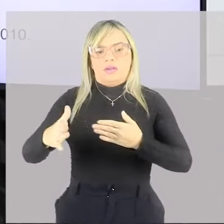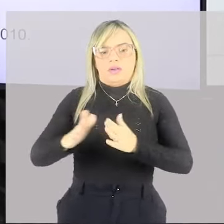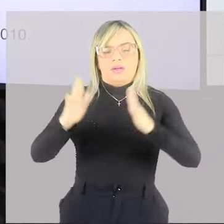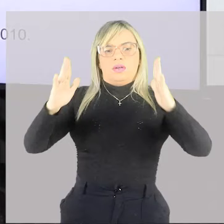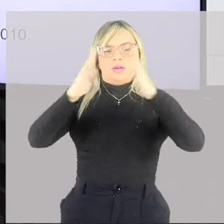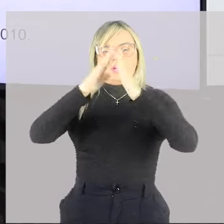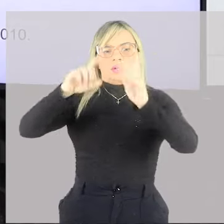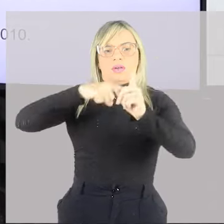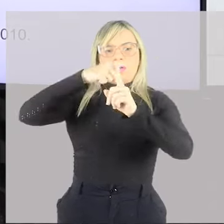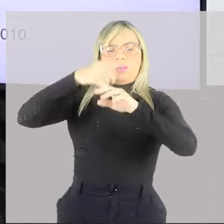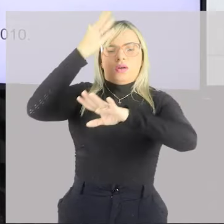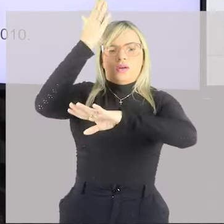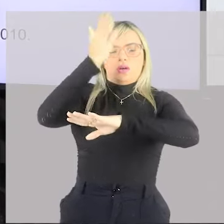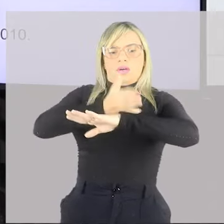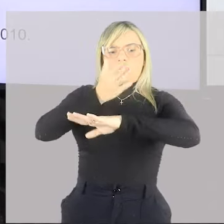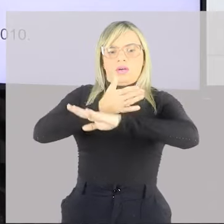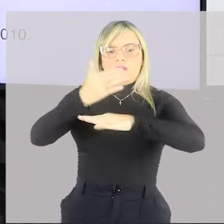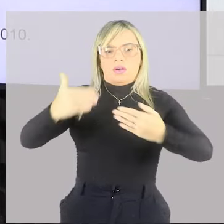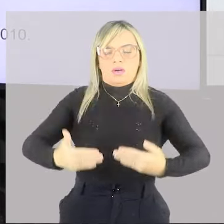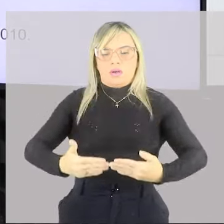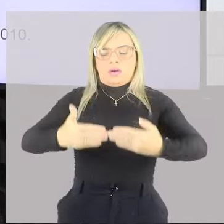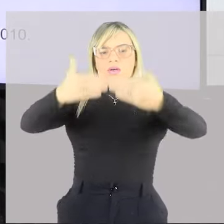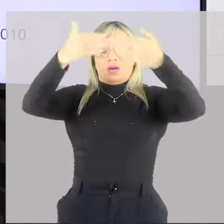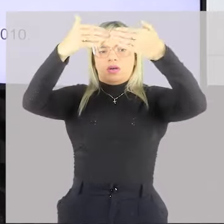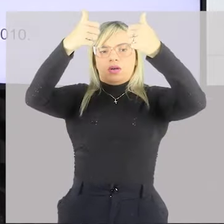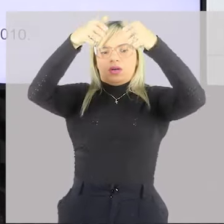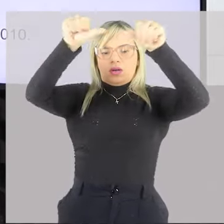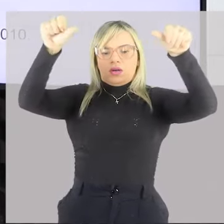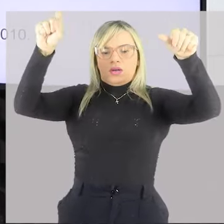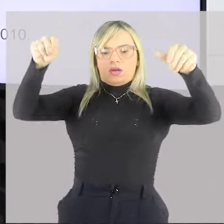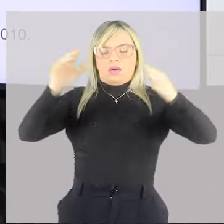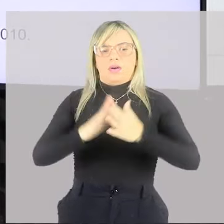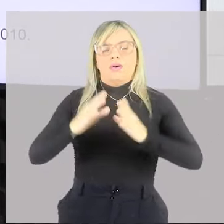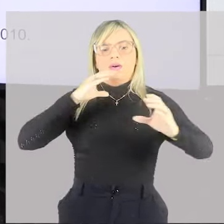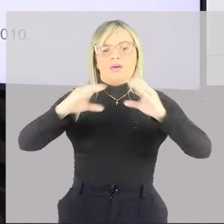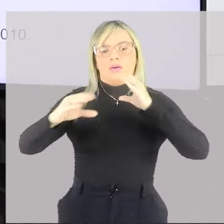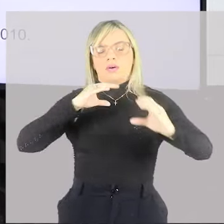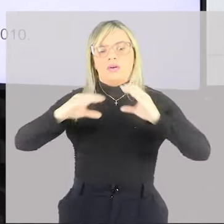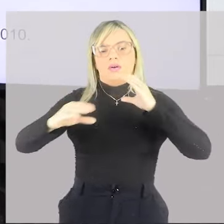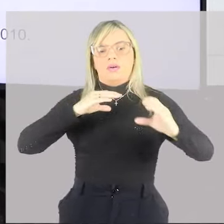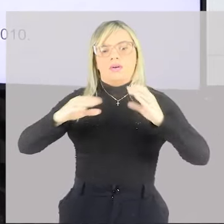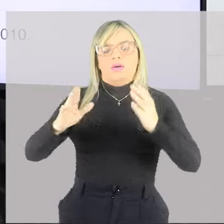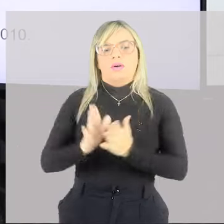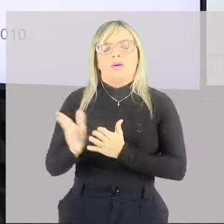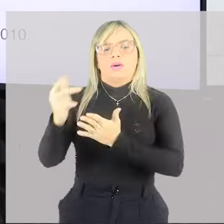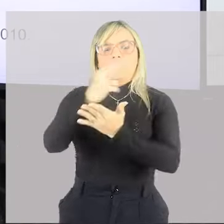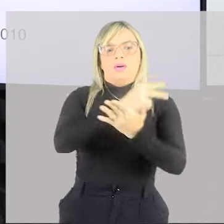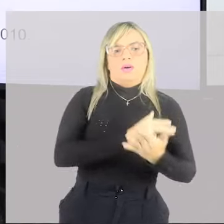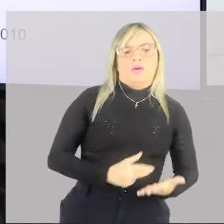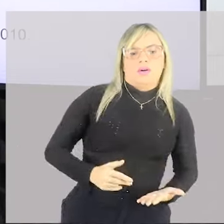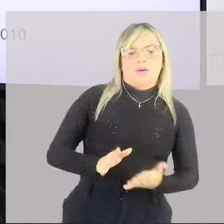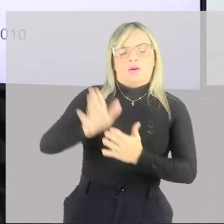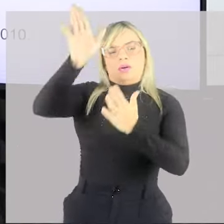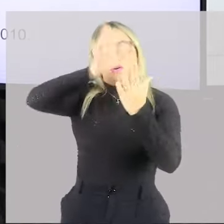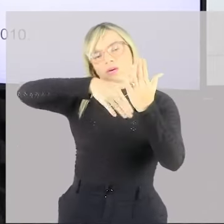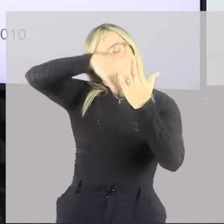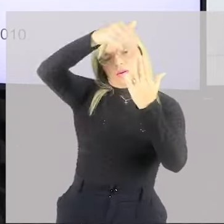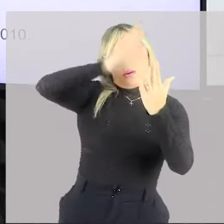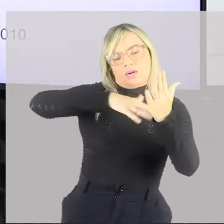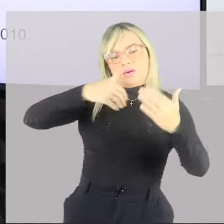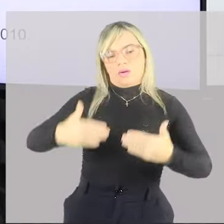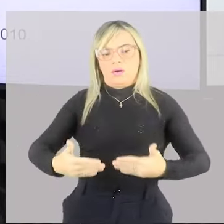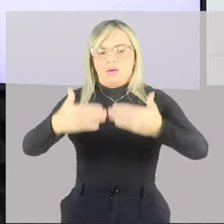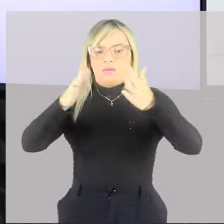murais gigantescos Vitrais entre outras coisas são formas de você se comunicar através de murais grandes áreas grandes muros